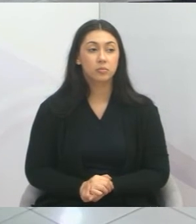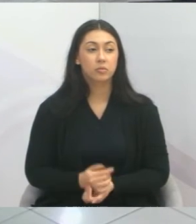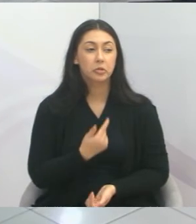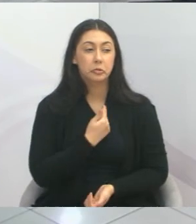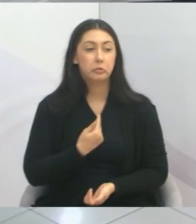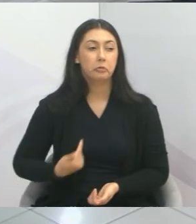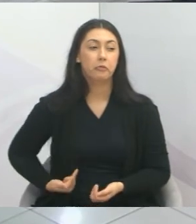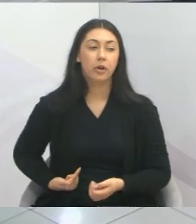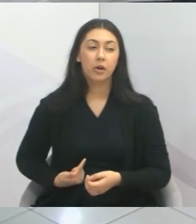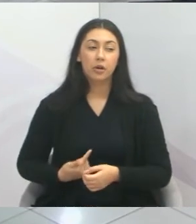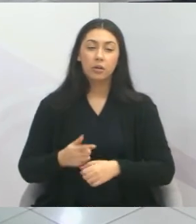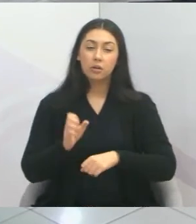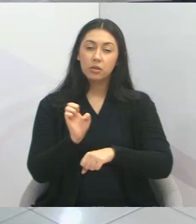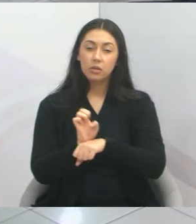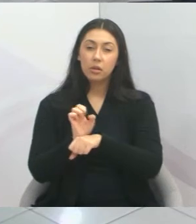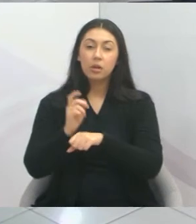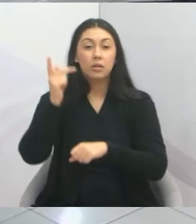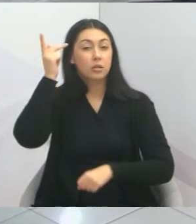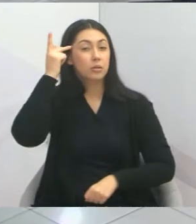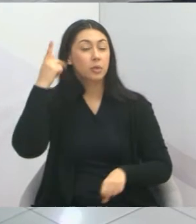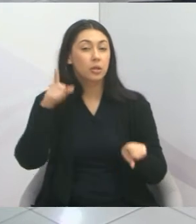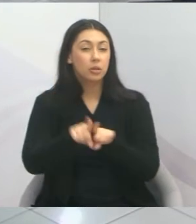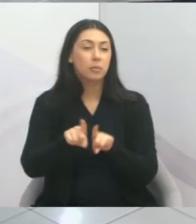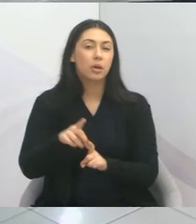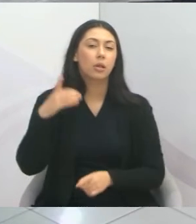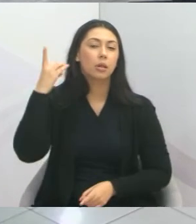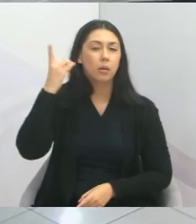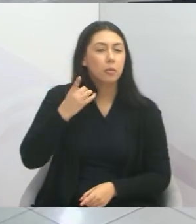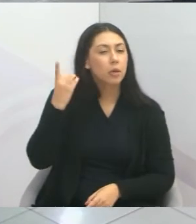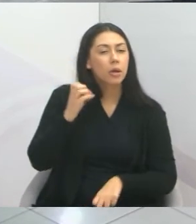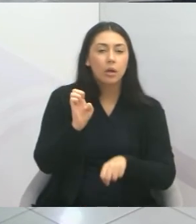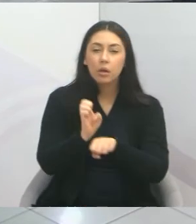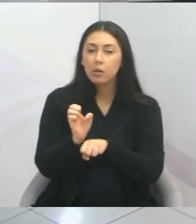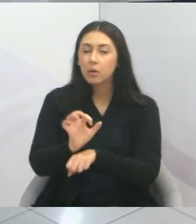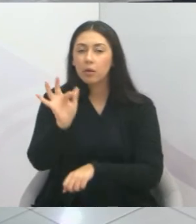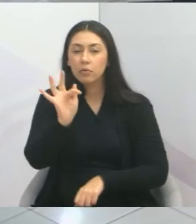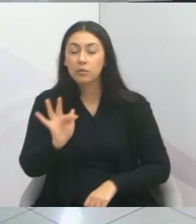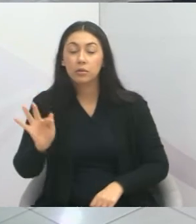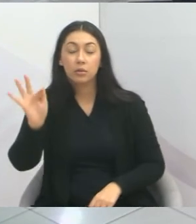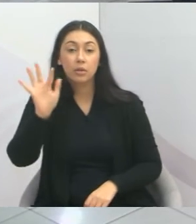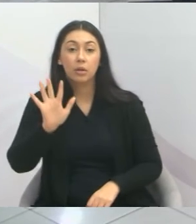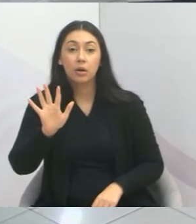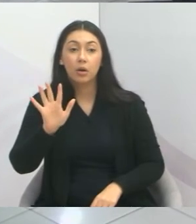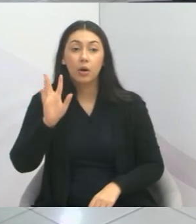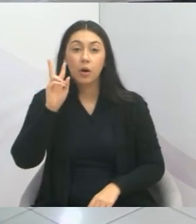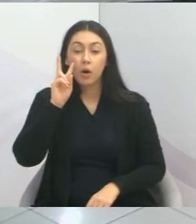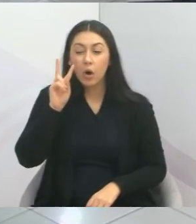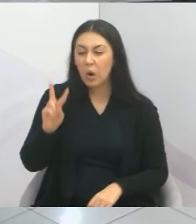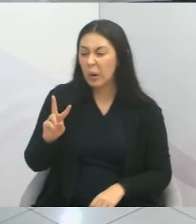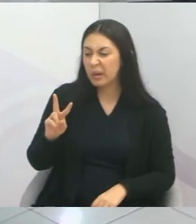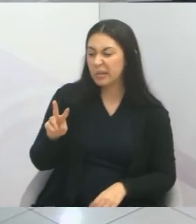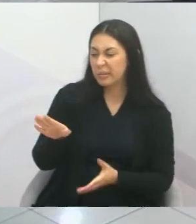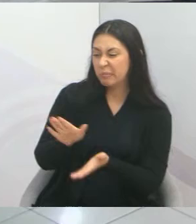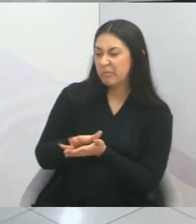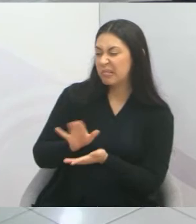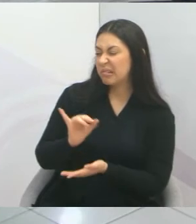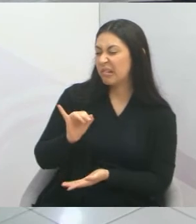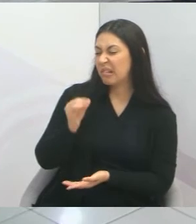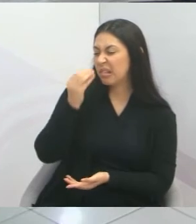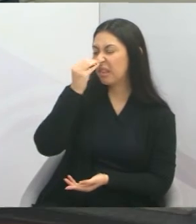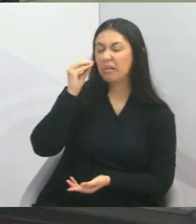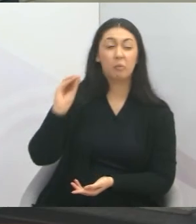Governo do Estado de São Paulo e os deputados estadual e Federal eles trata a cidade já quem como descalço